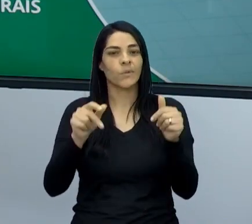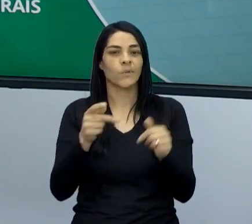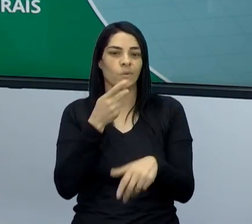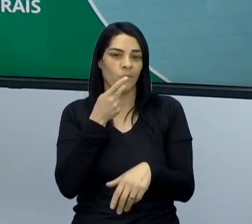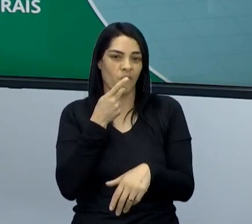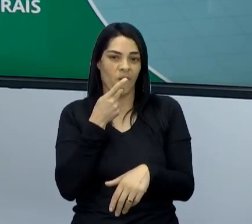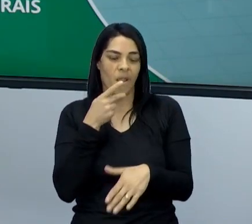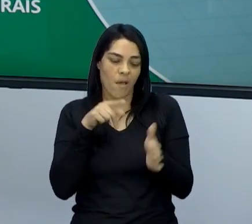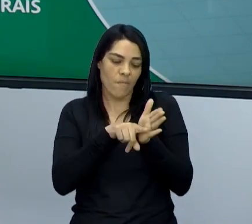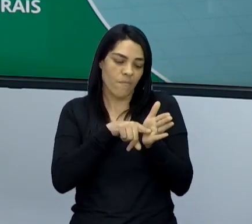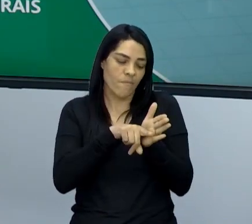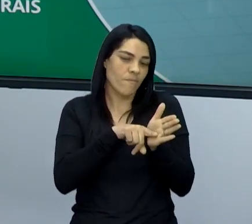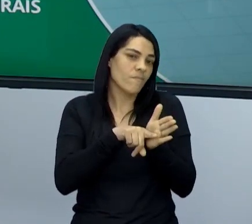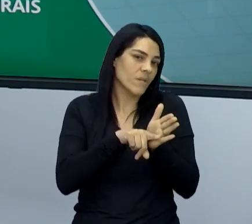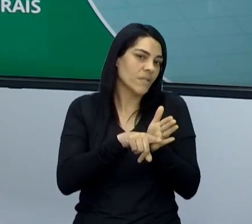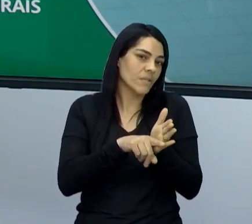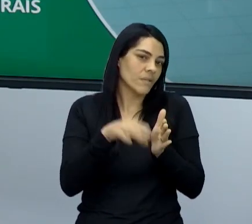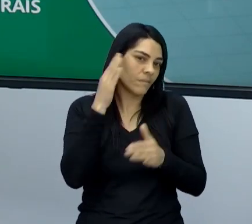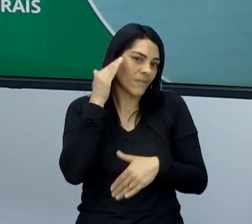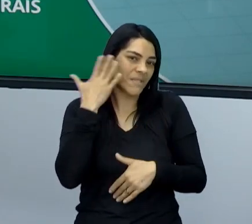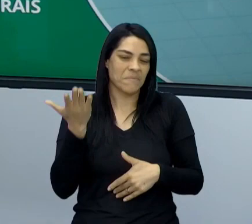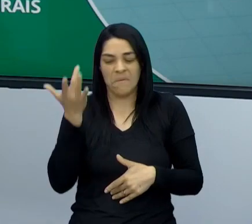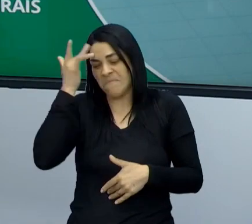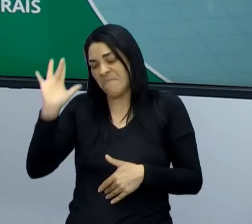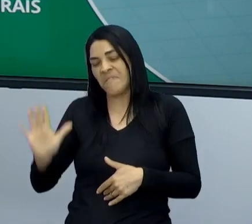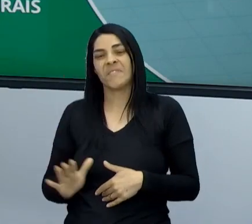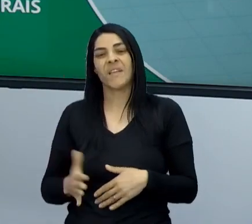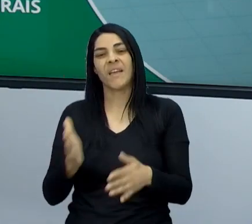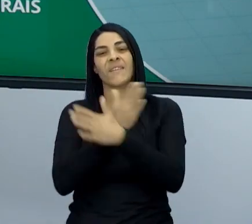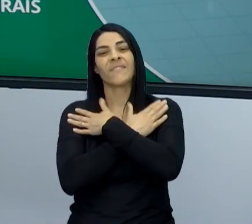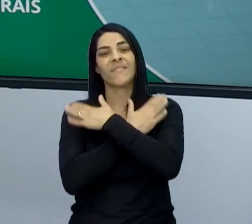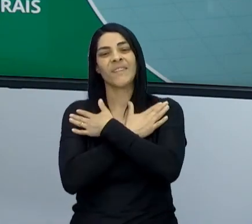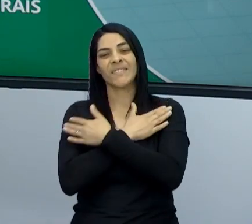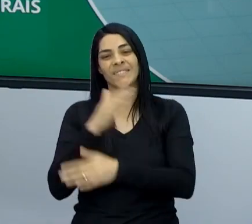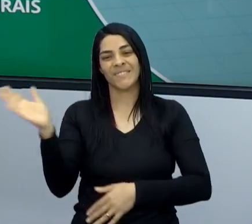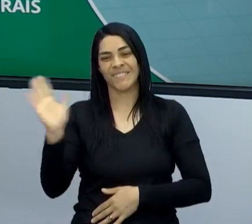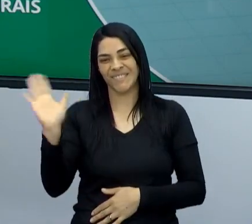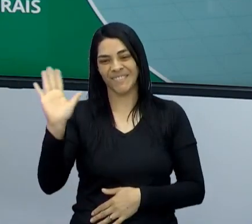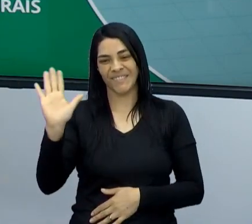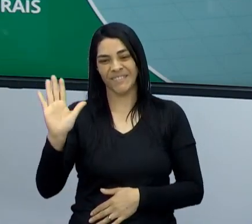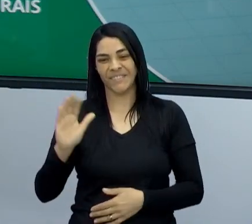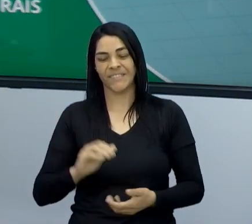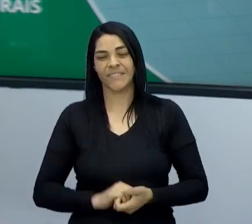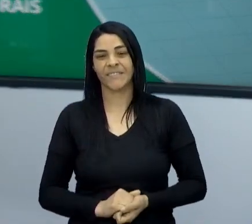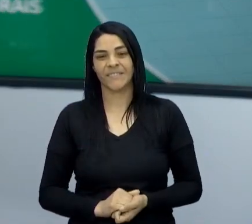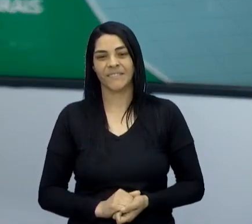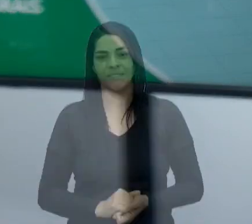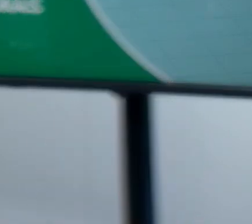né? Pesquisa, investiga, não sei, né? Então, um grande abraço, tchau, tchau, valeu.